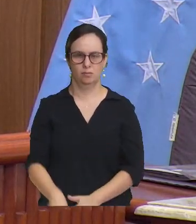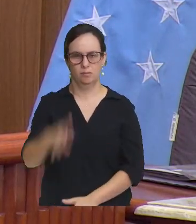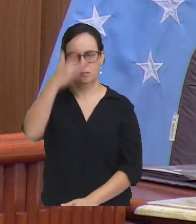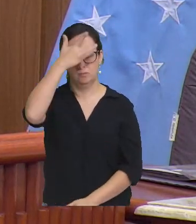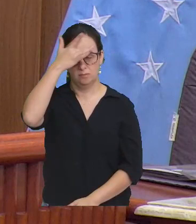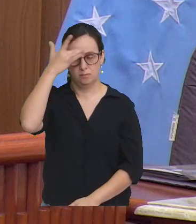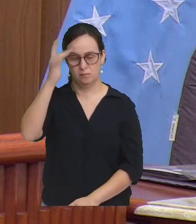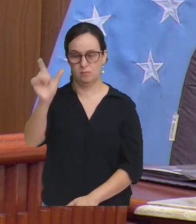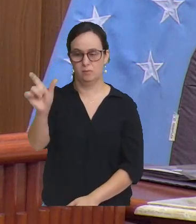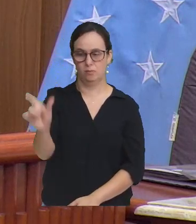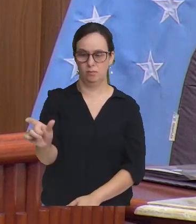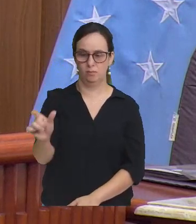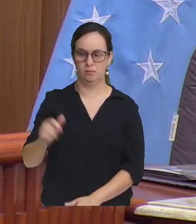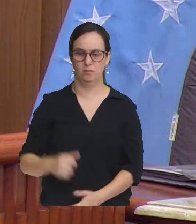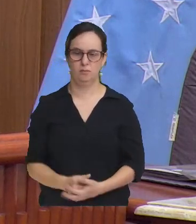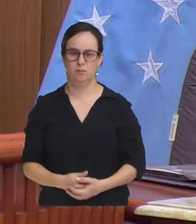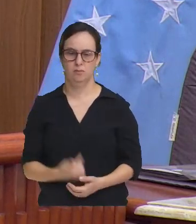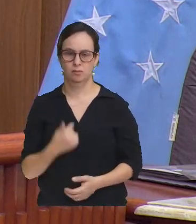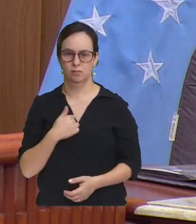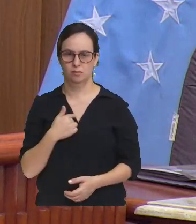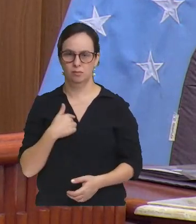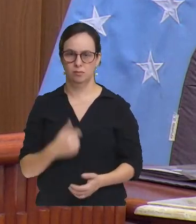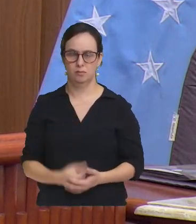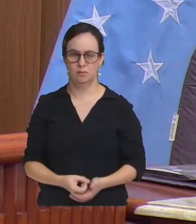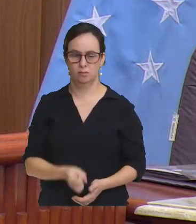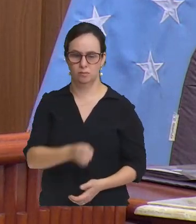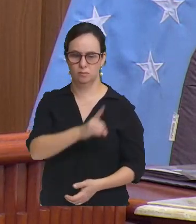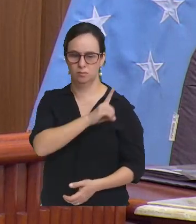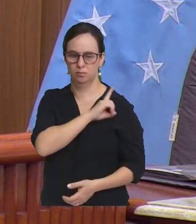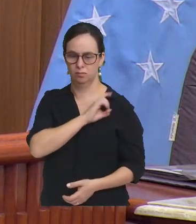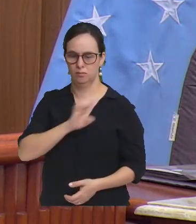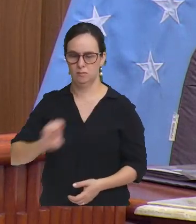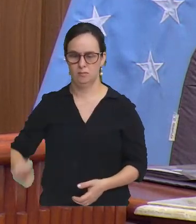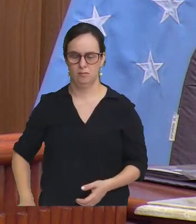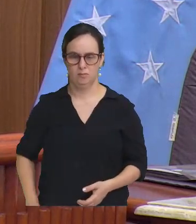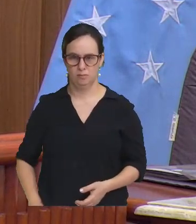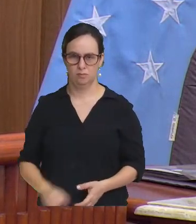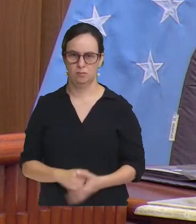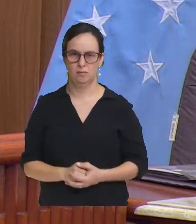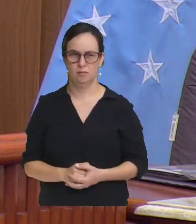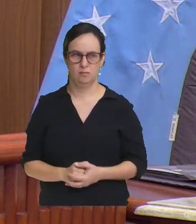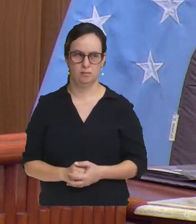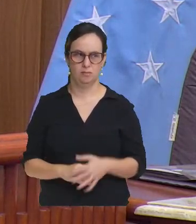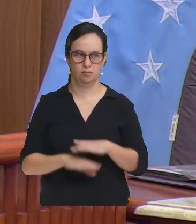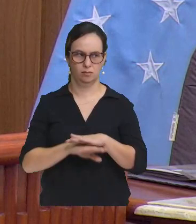deve saber, eu fui candidato a deputado estadual. Terminei o dia ontem com